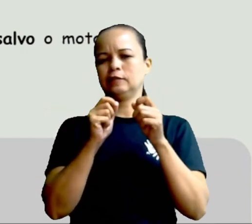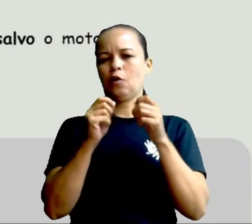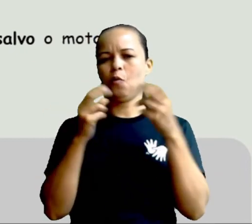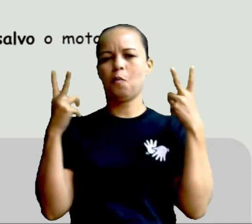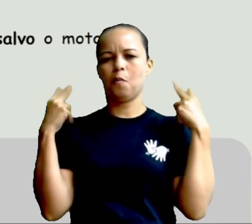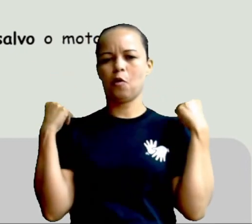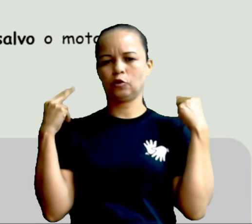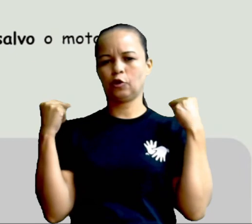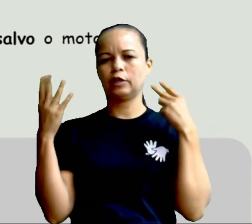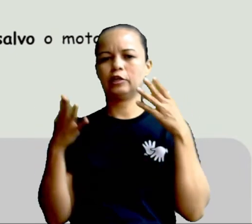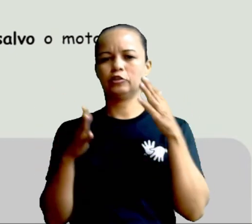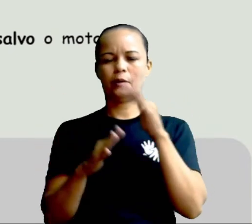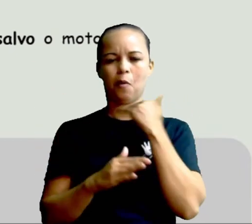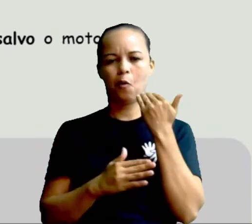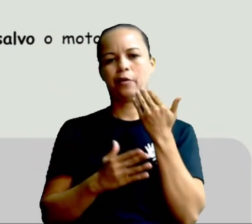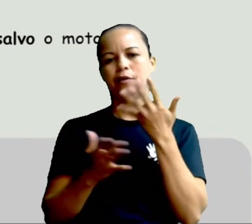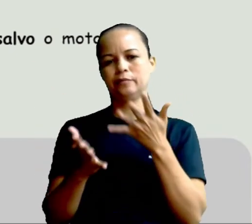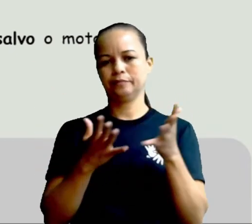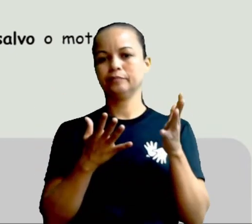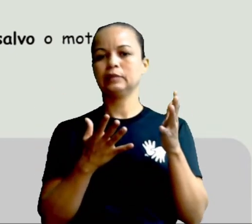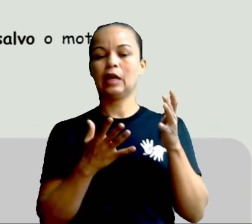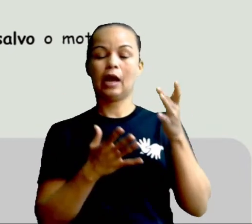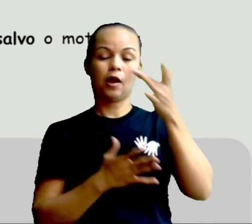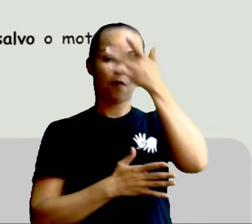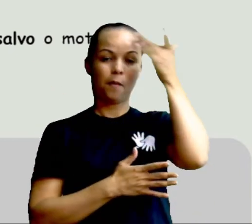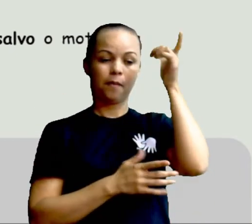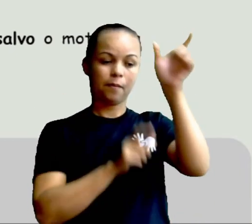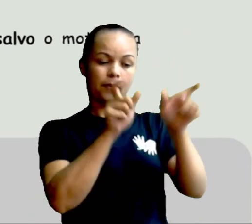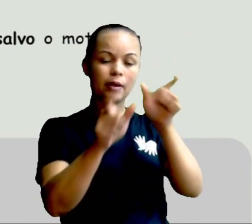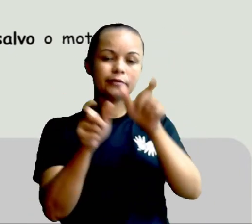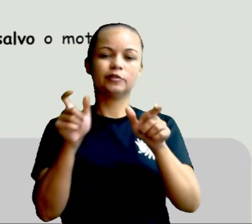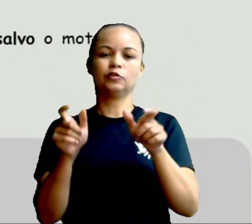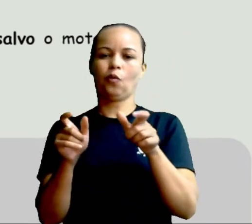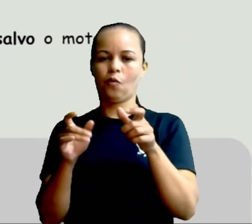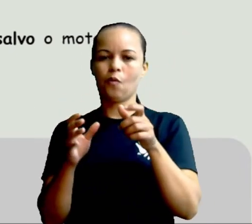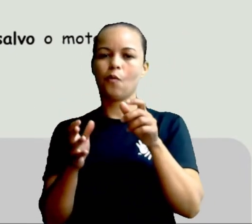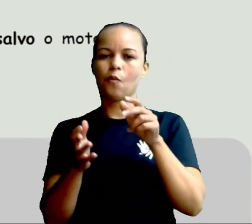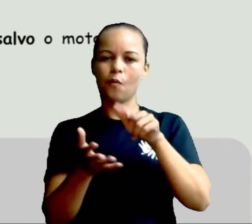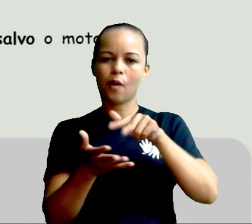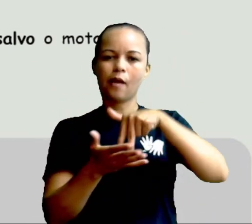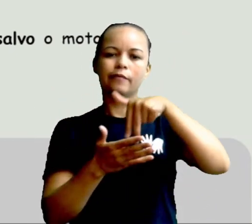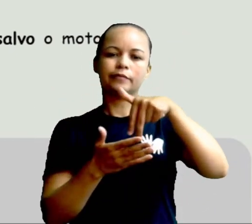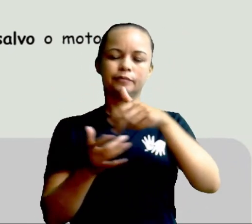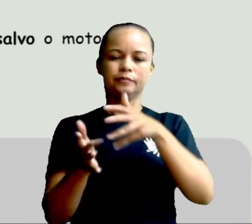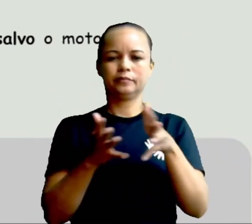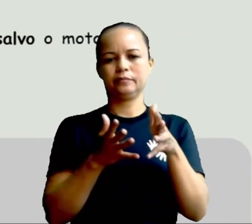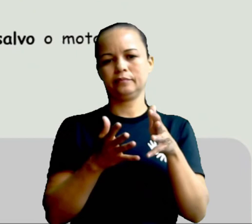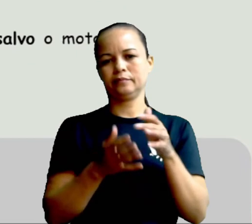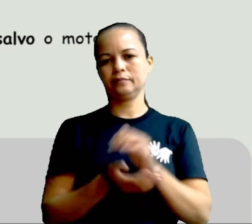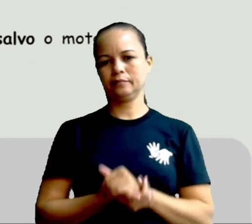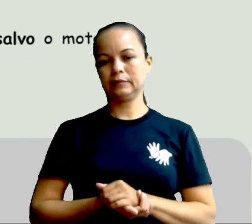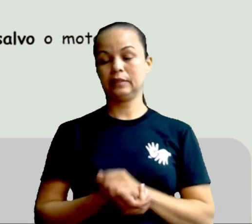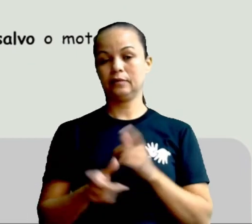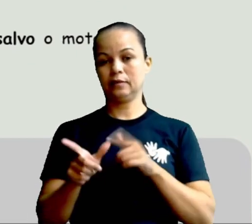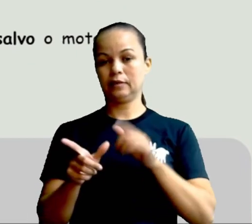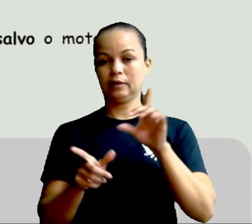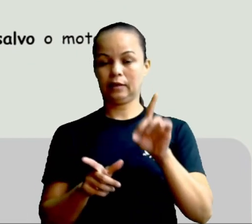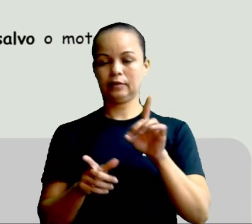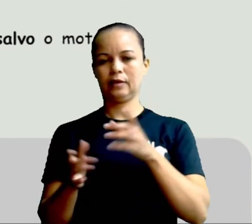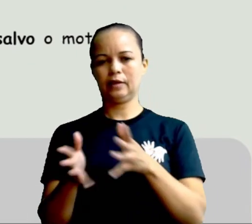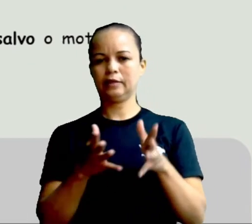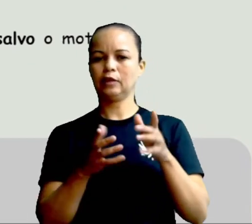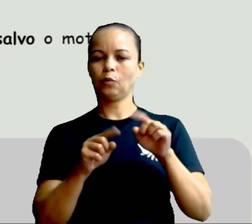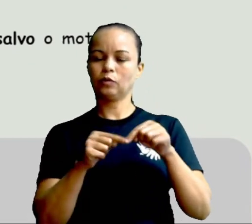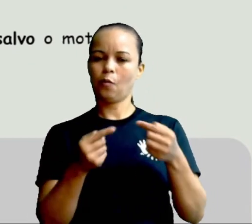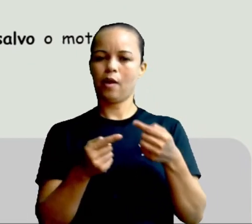né? Letra D, salvo melhor juízo, julgo que a expressão é correta. Então, aí